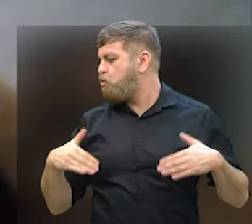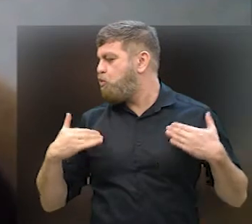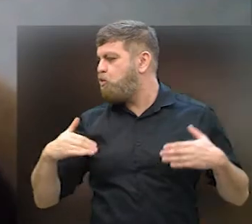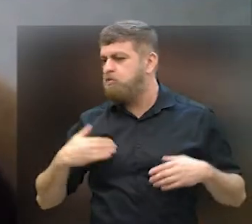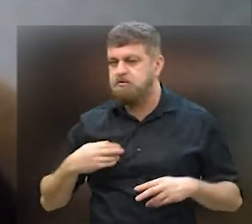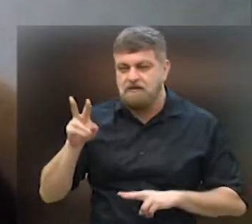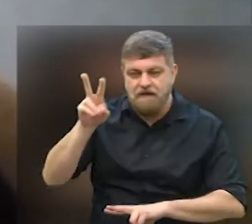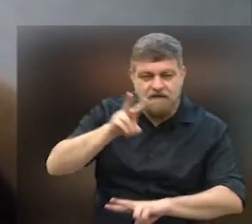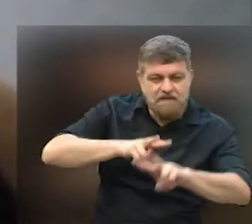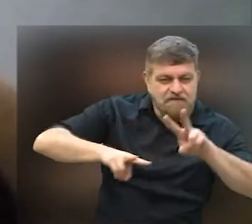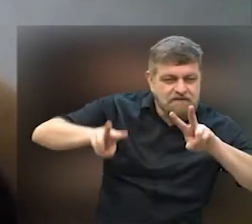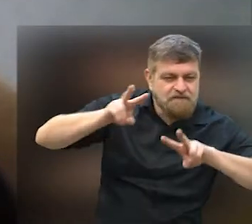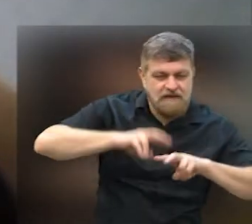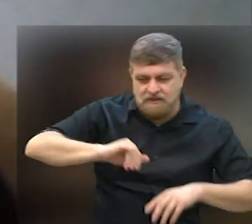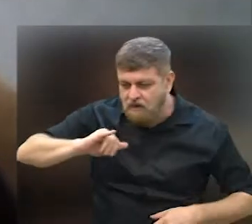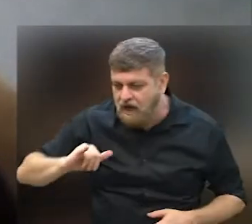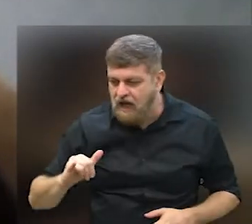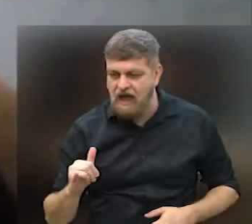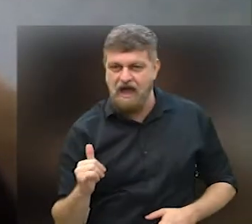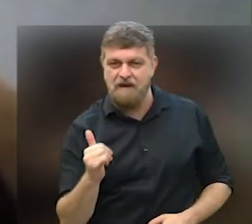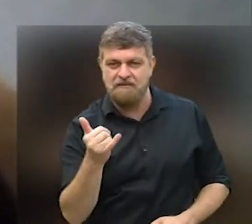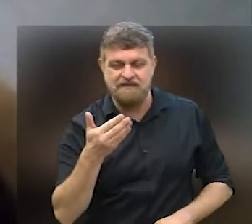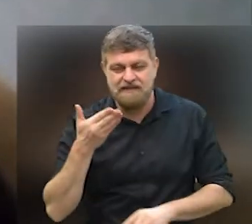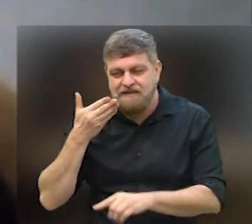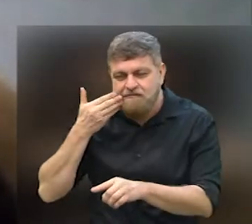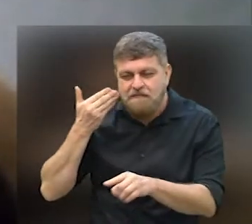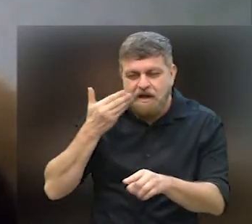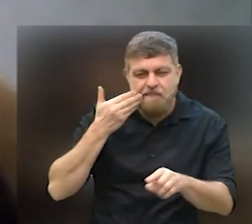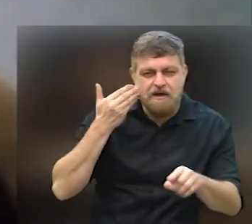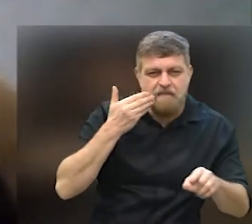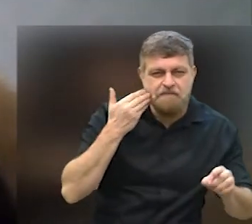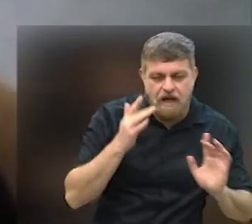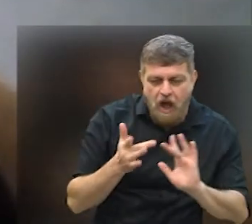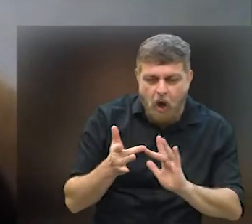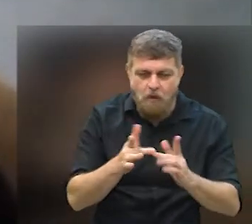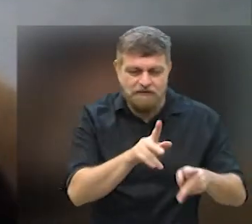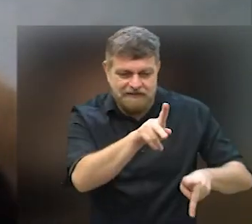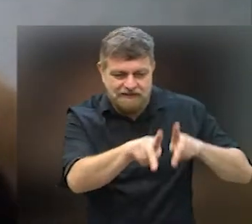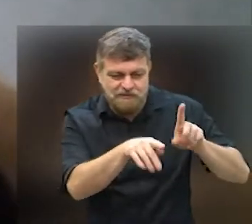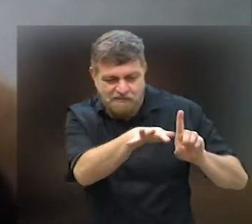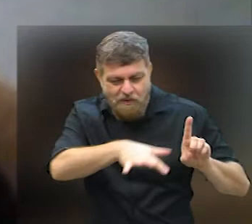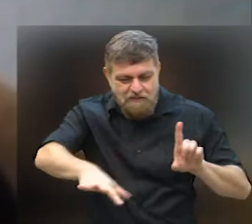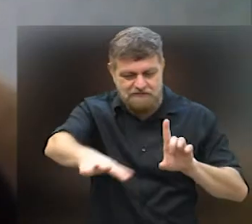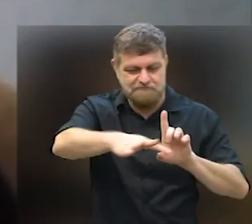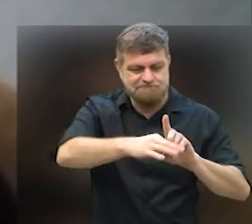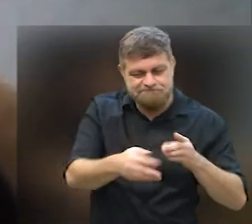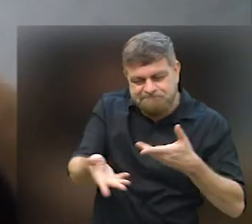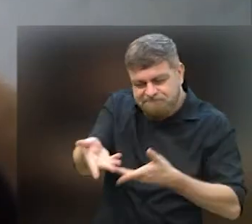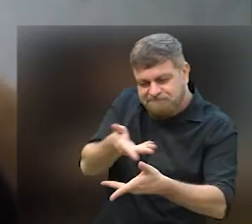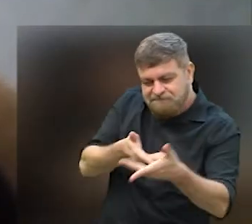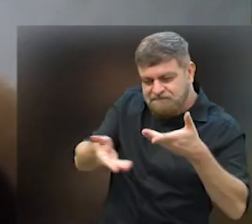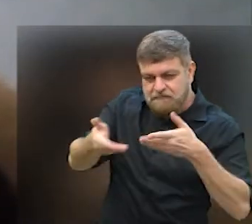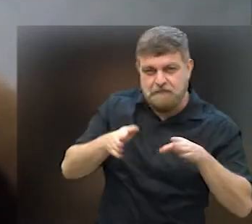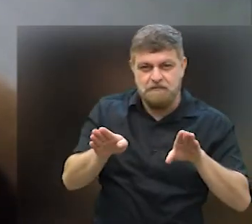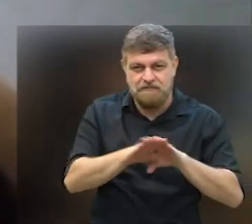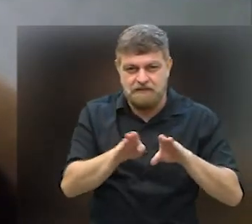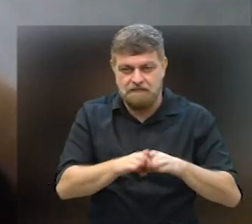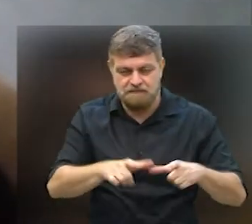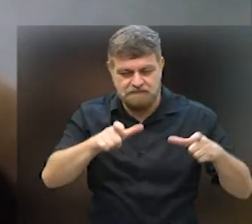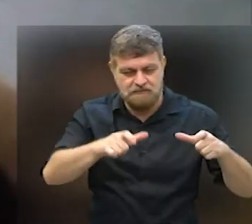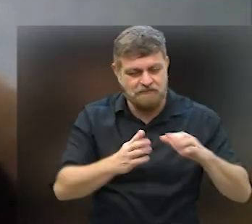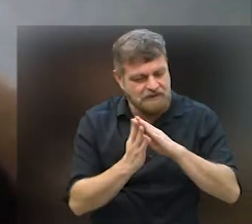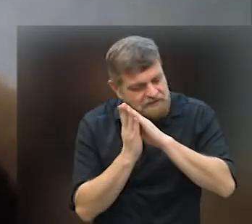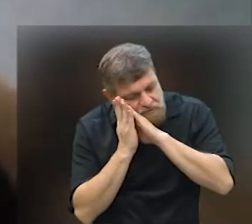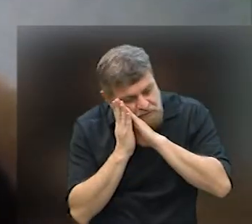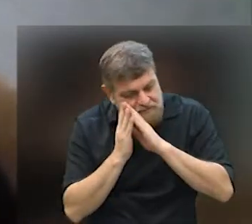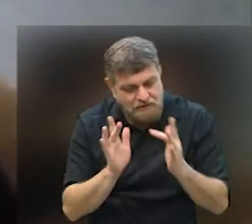realmente contemplando, aproveitando, tentando desfrutar ao máximo cada dia, o contato com o povo local, o contato nos